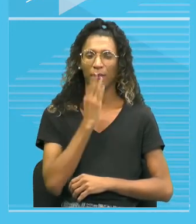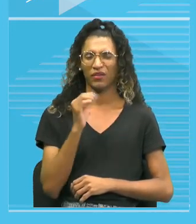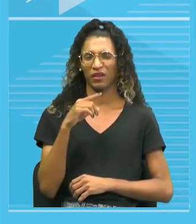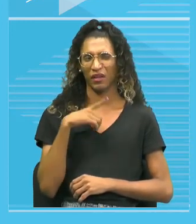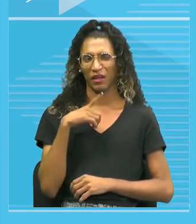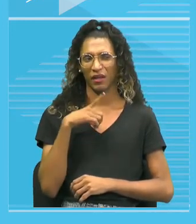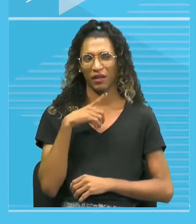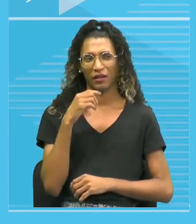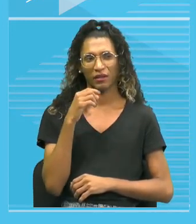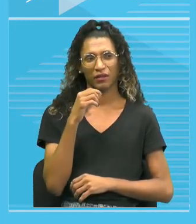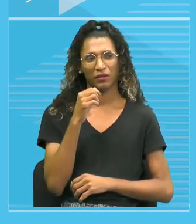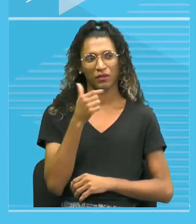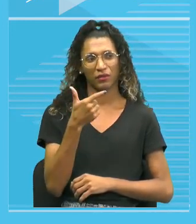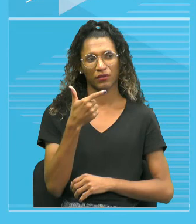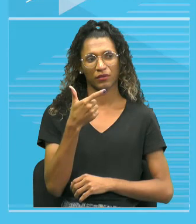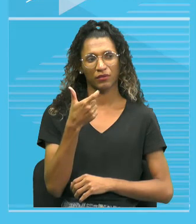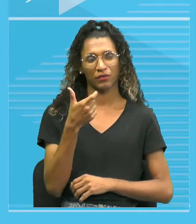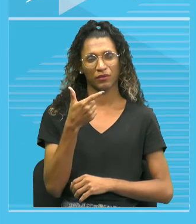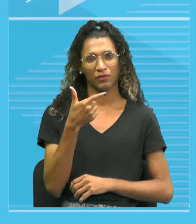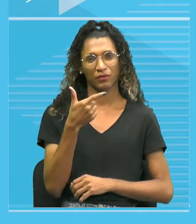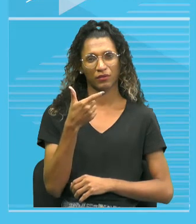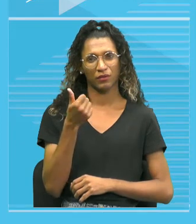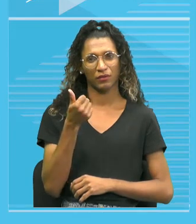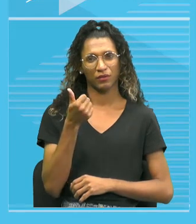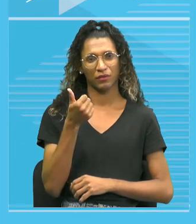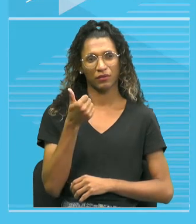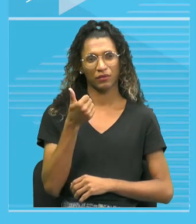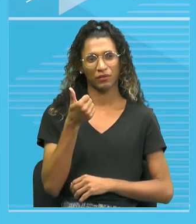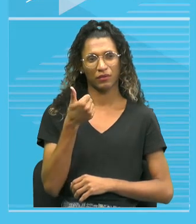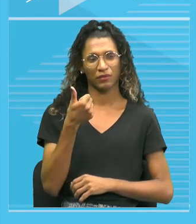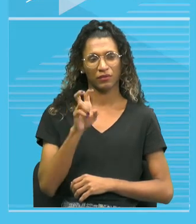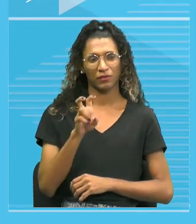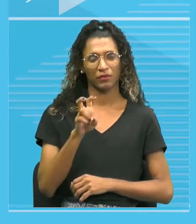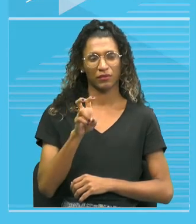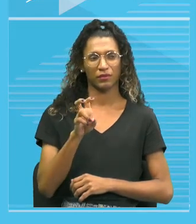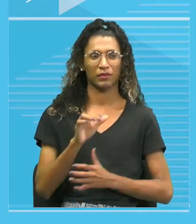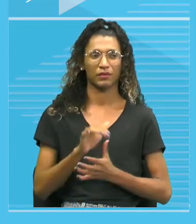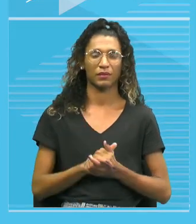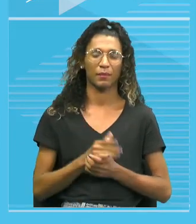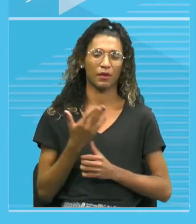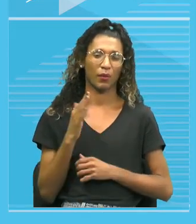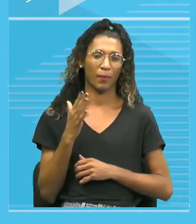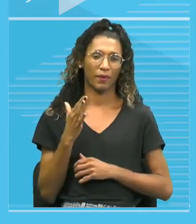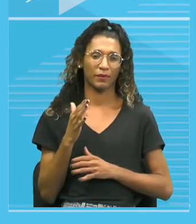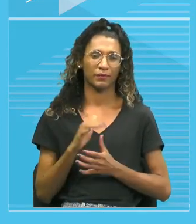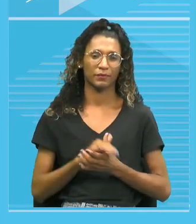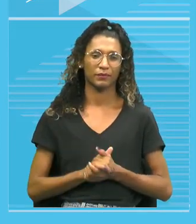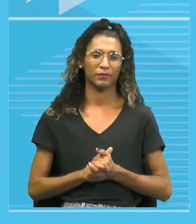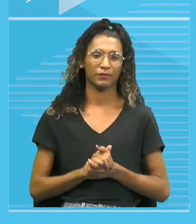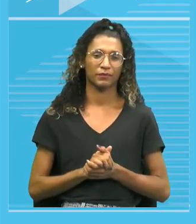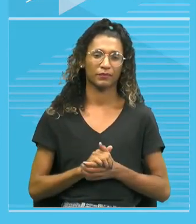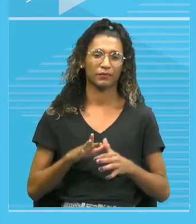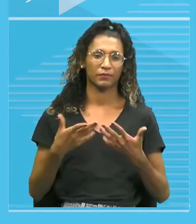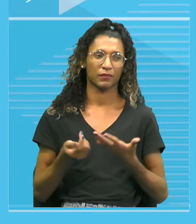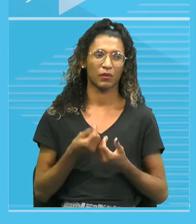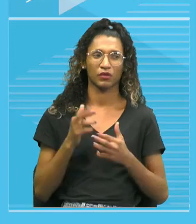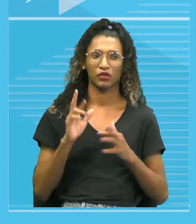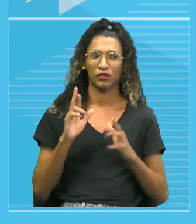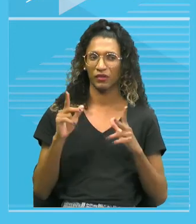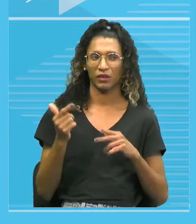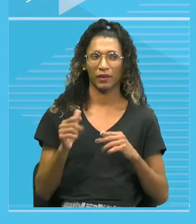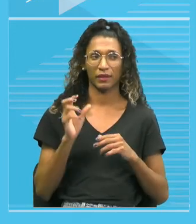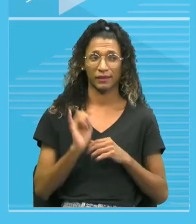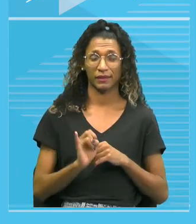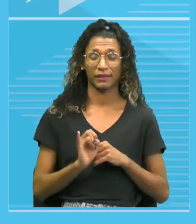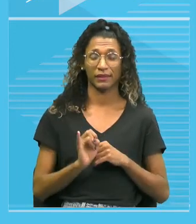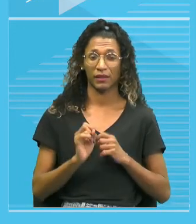milhões de habitantes. Mais ou menos, aproximadamente. Então, está um pouquinho diferente isso daí. Mas, olha, não tem tanta diferença não. E se